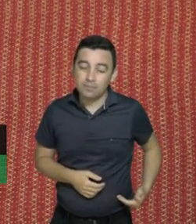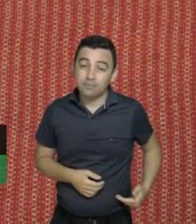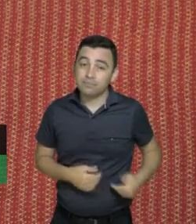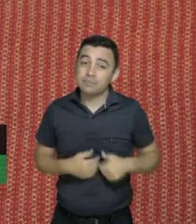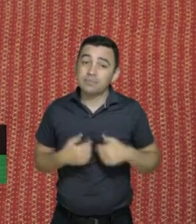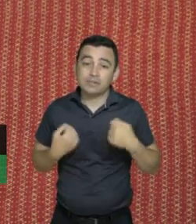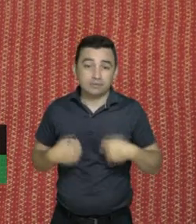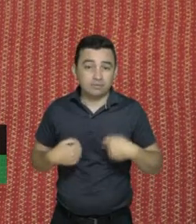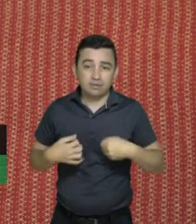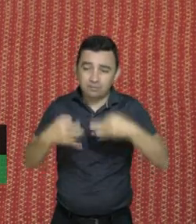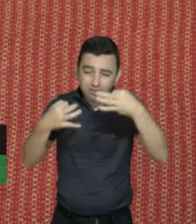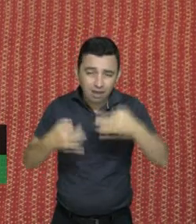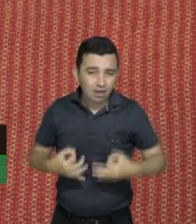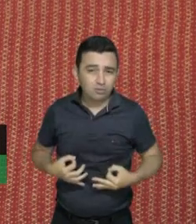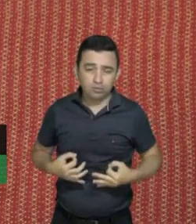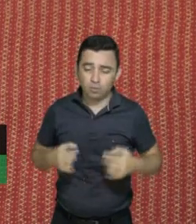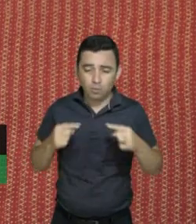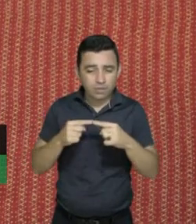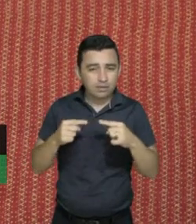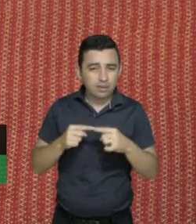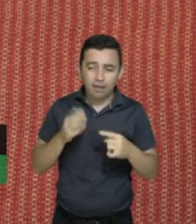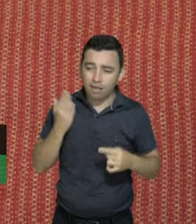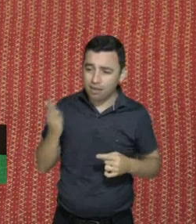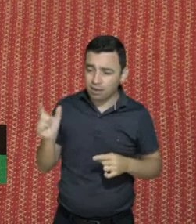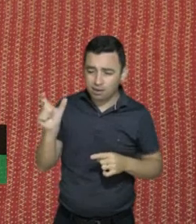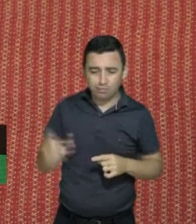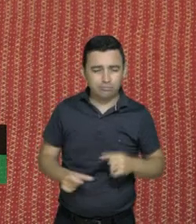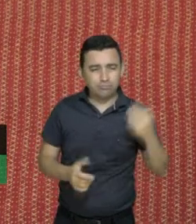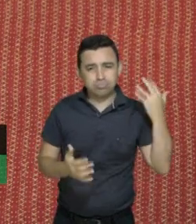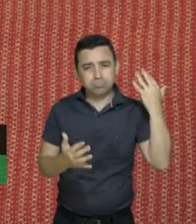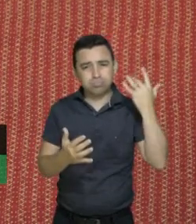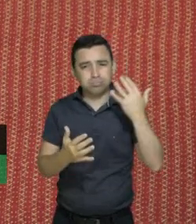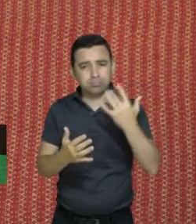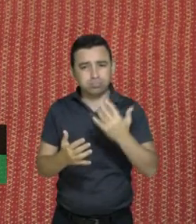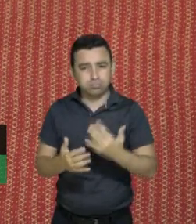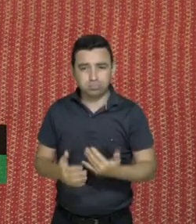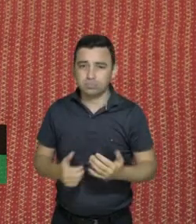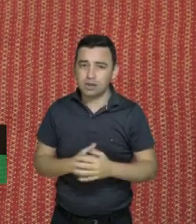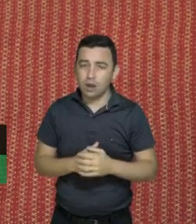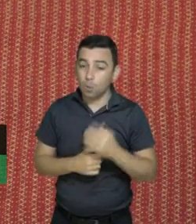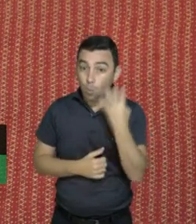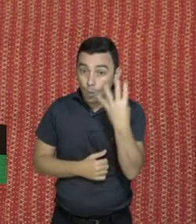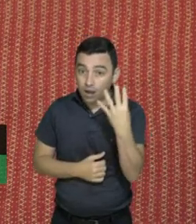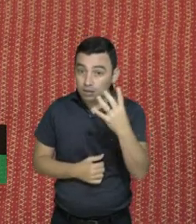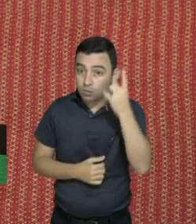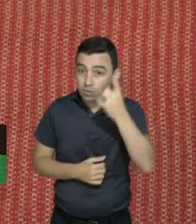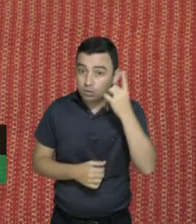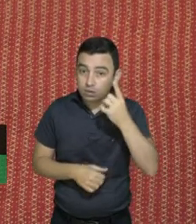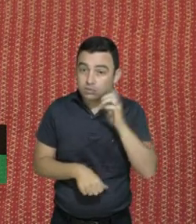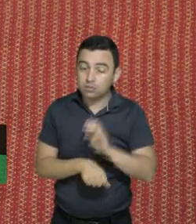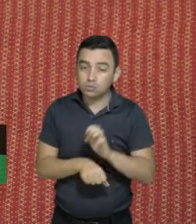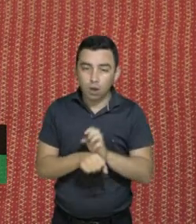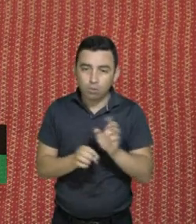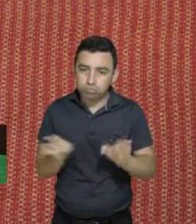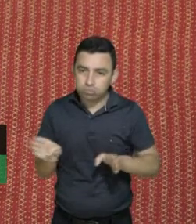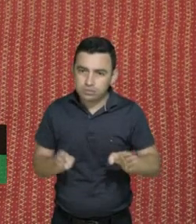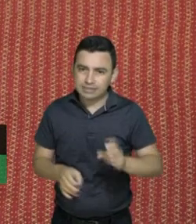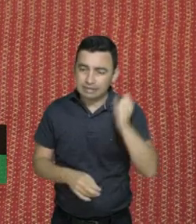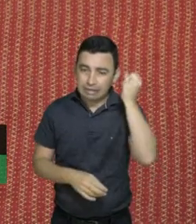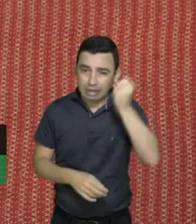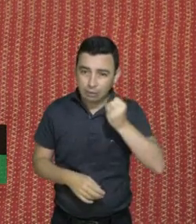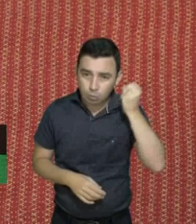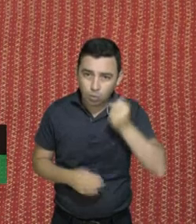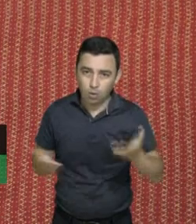com ele durante toda a trajetória política dele que é longa quatro de quatro mandatos de deputado estadual dois de Federal Senador agora